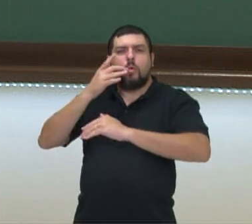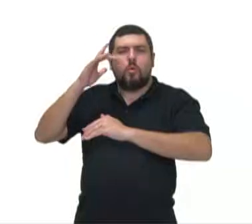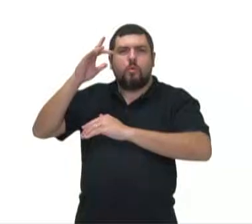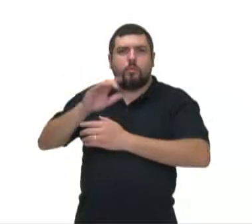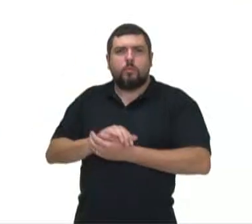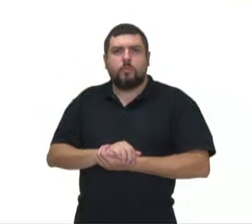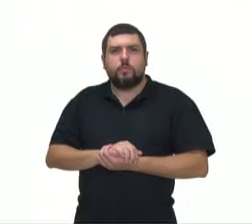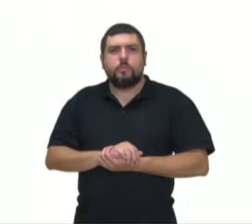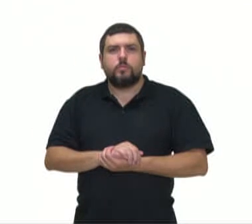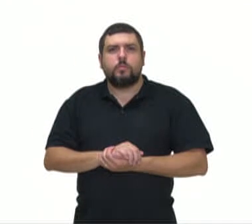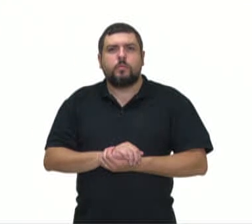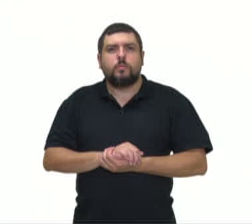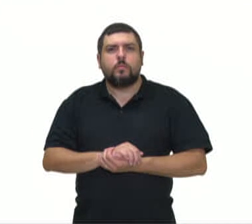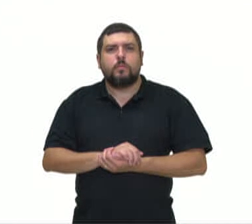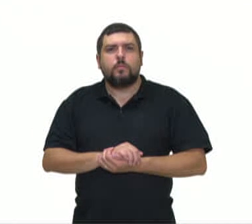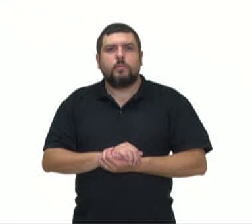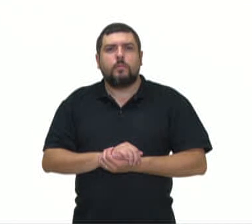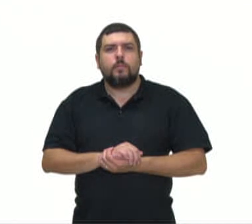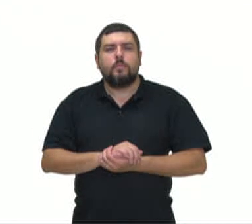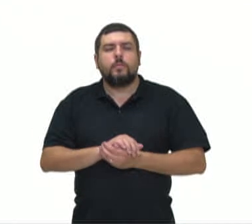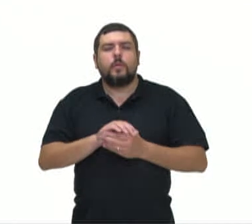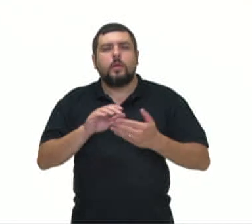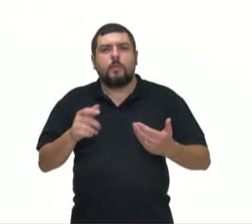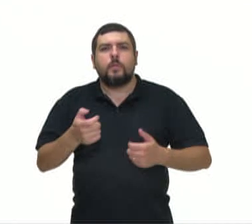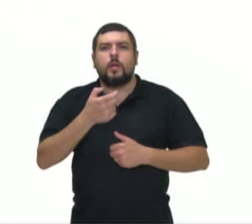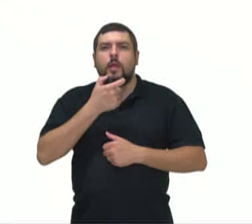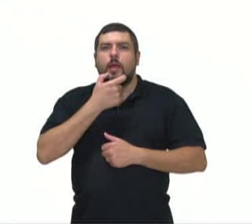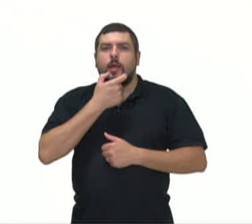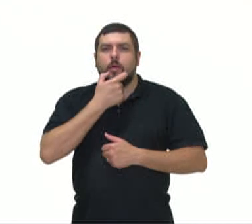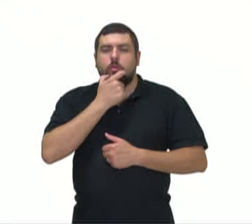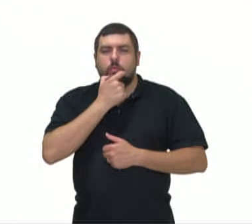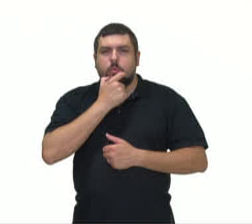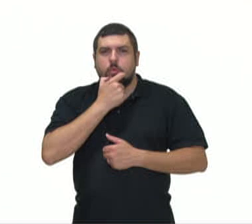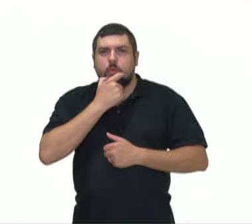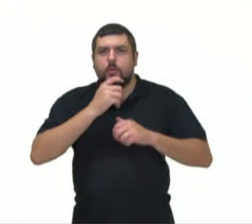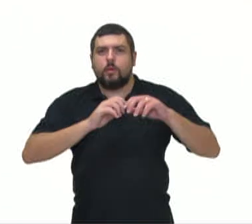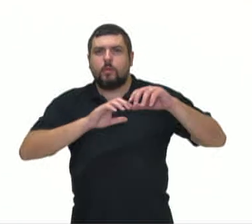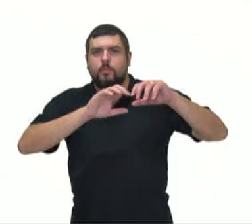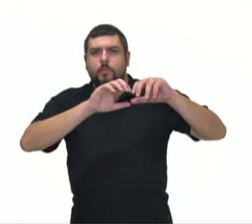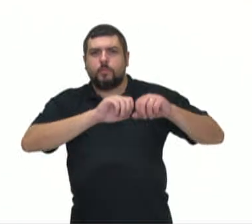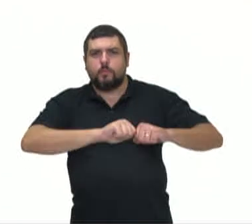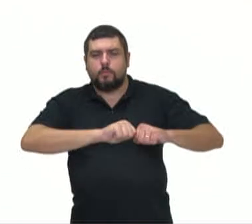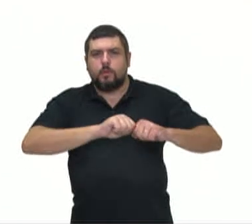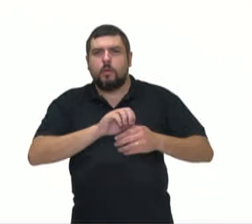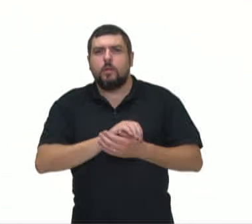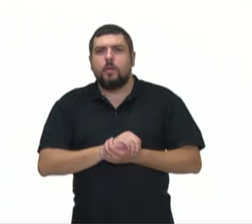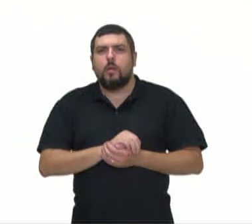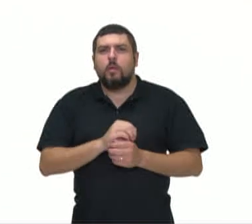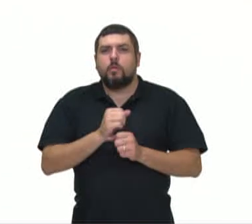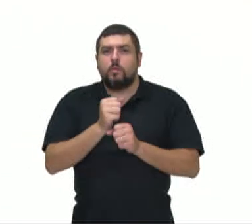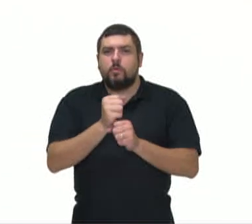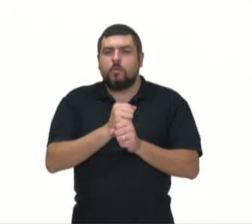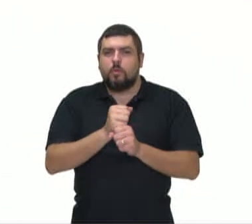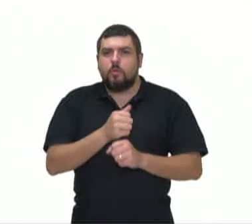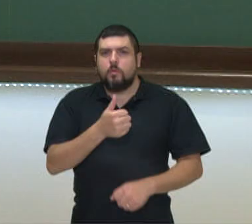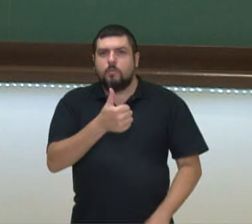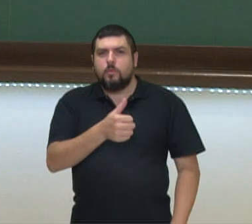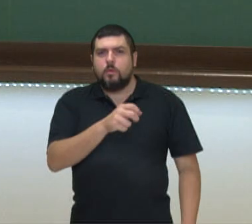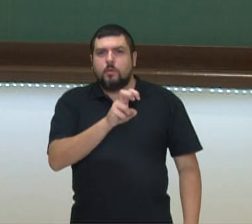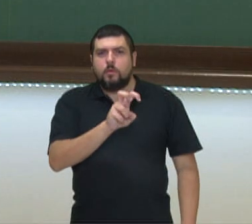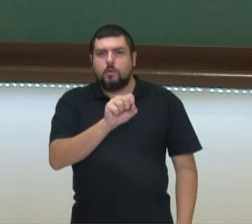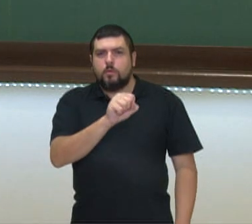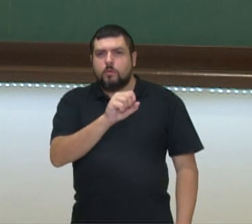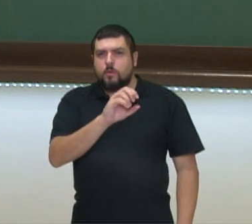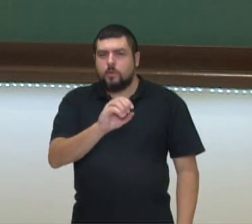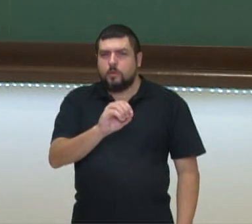né, colonização inglesa, né, final do século XVI, por volta ali do ano de 1580, reinado